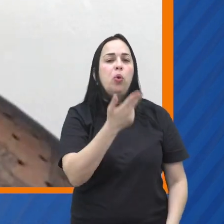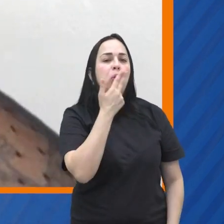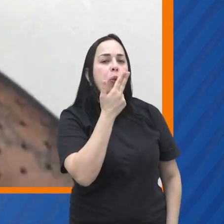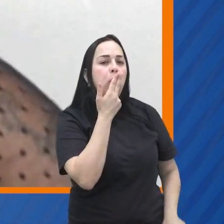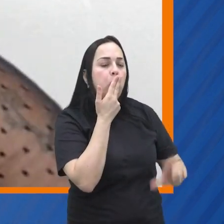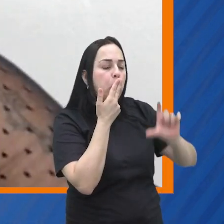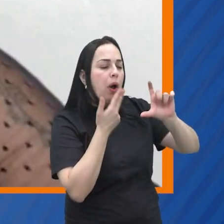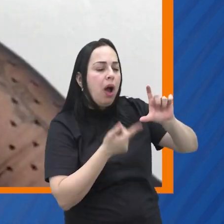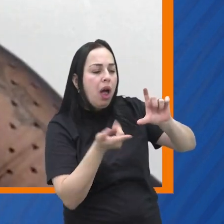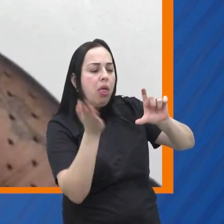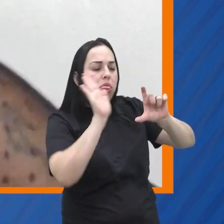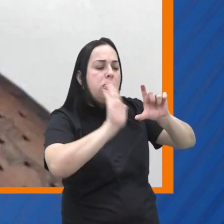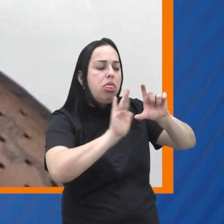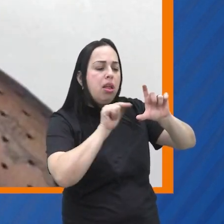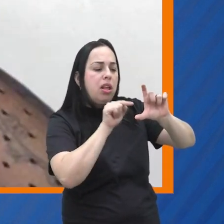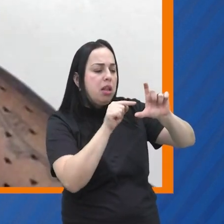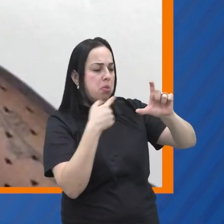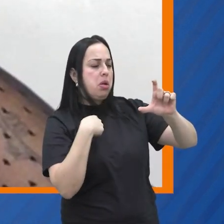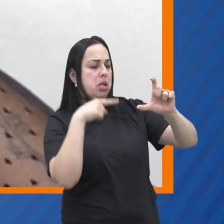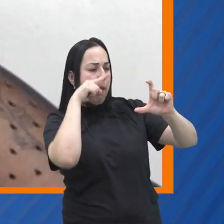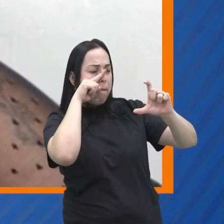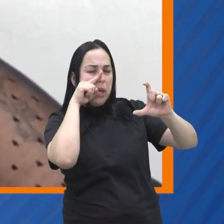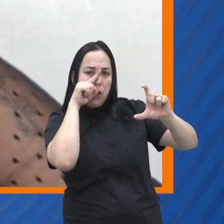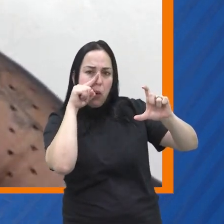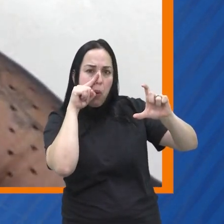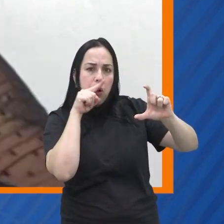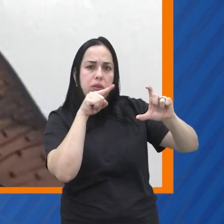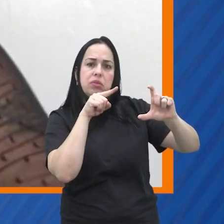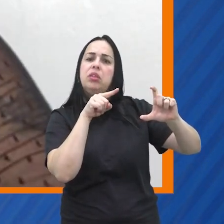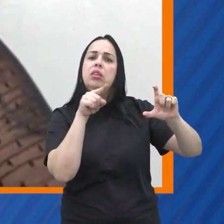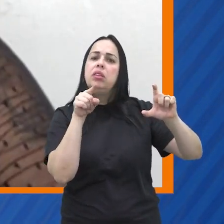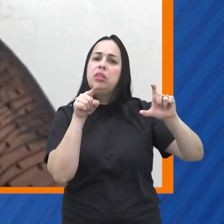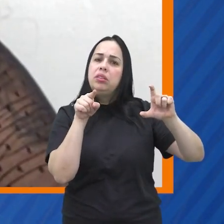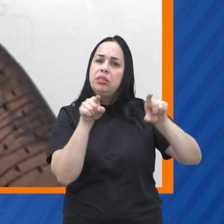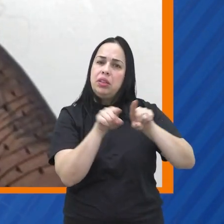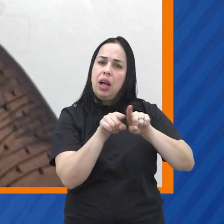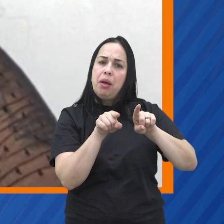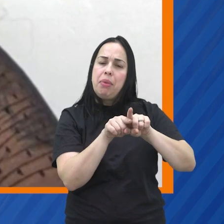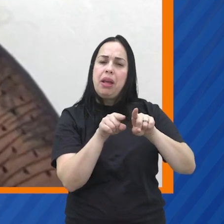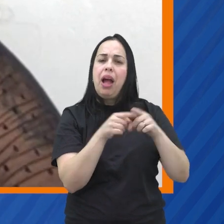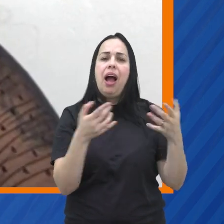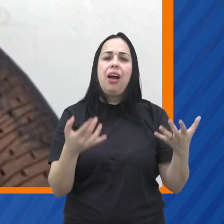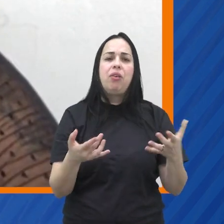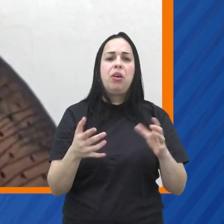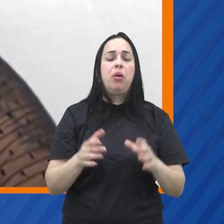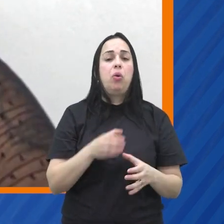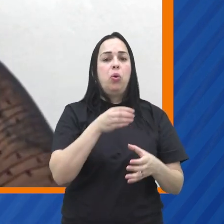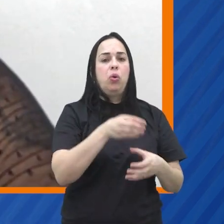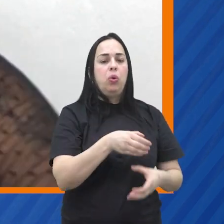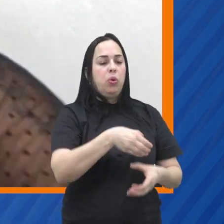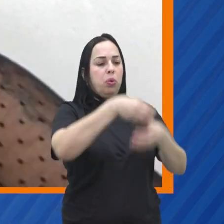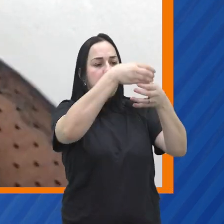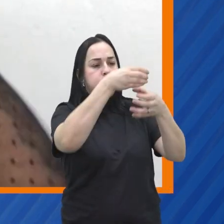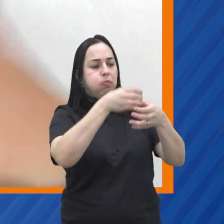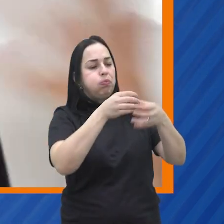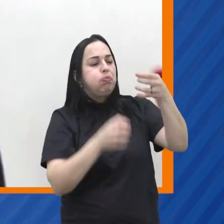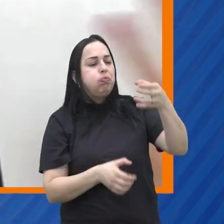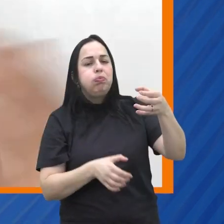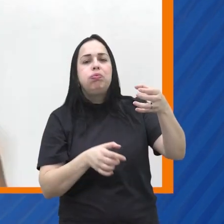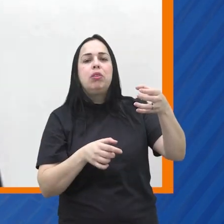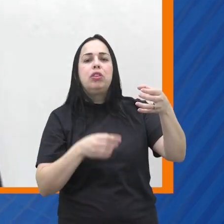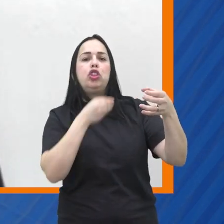recebe propaganda do cigarro atrás da embalagem, falando, né, dos malefícios, eu acho que ao invés